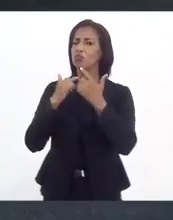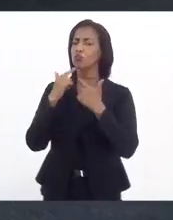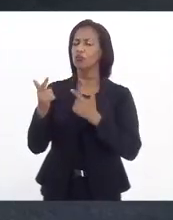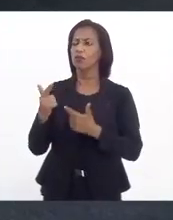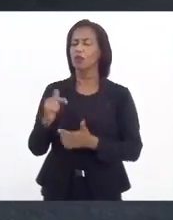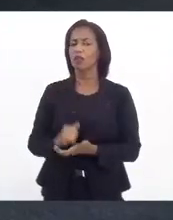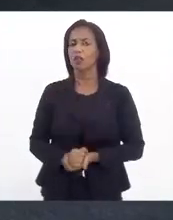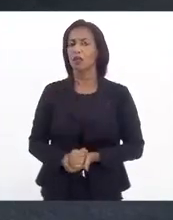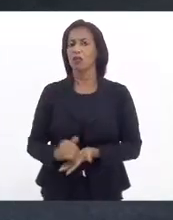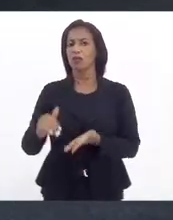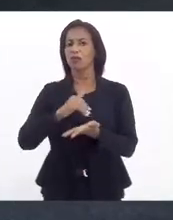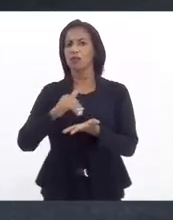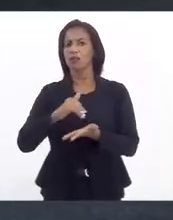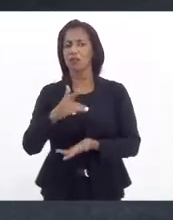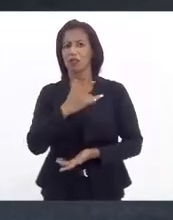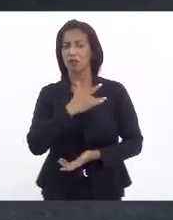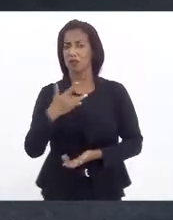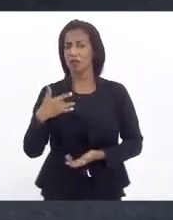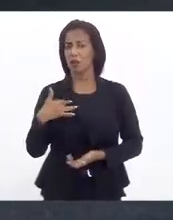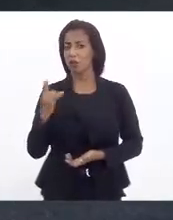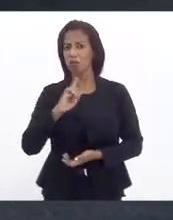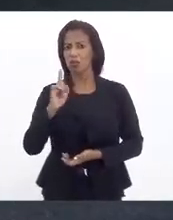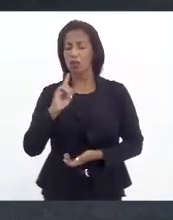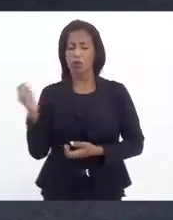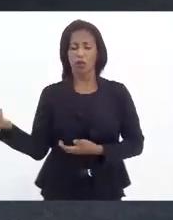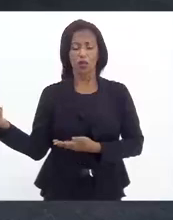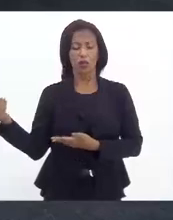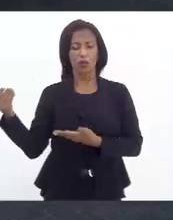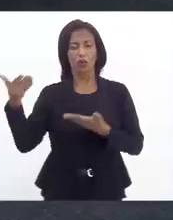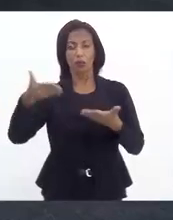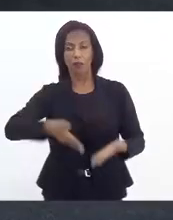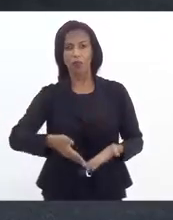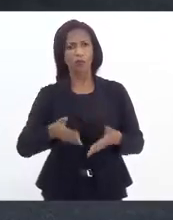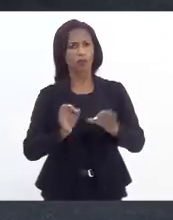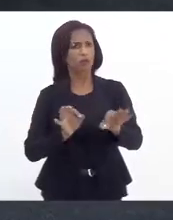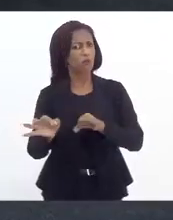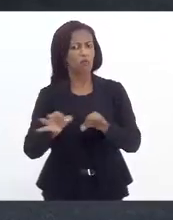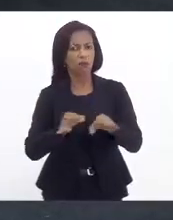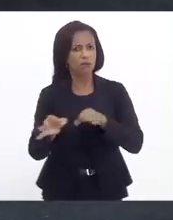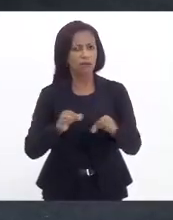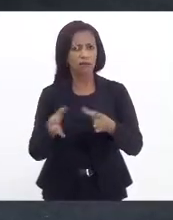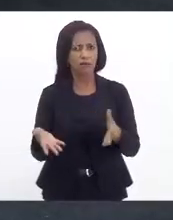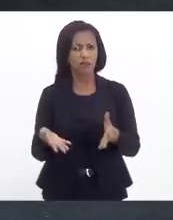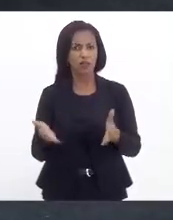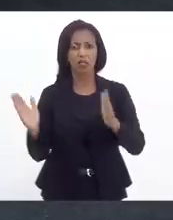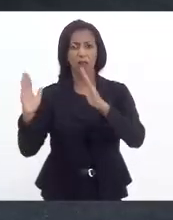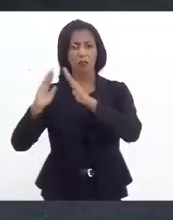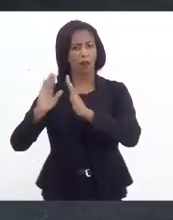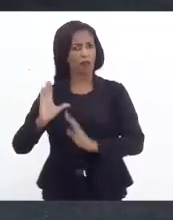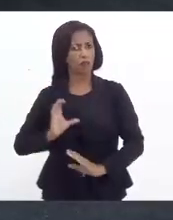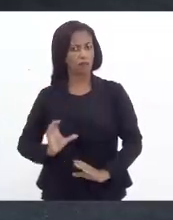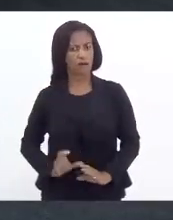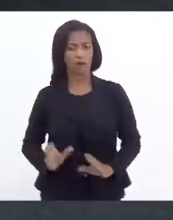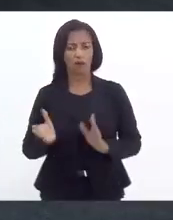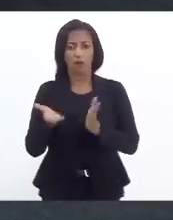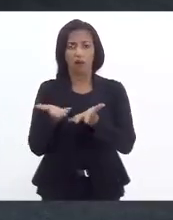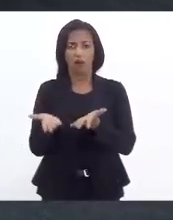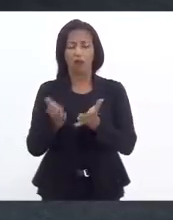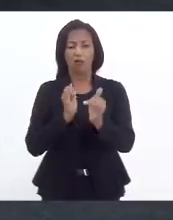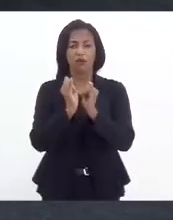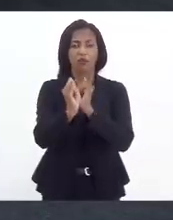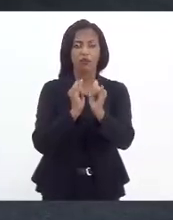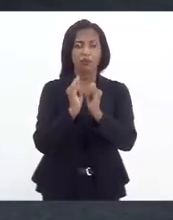secretário de saúde não mandou para o planejamento, nem para a Casa Civil, a